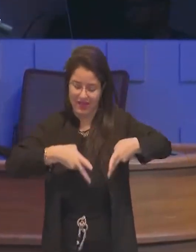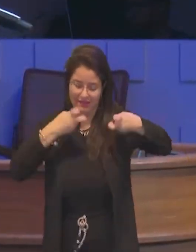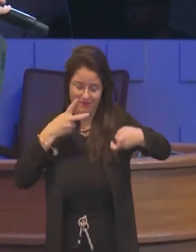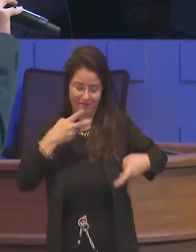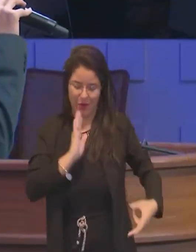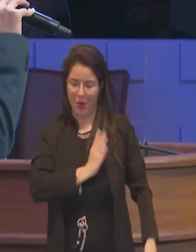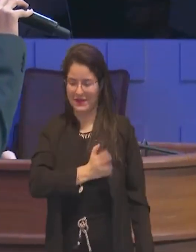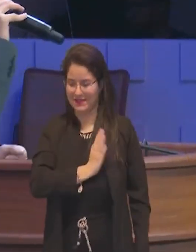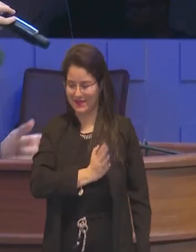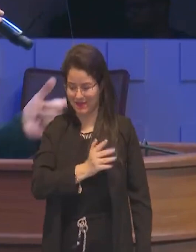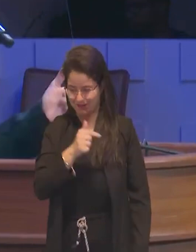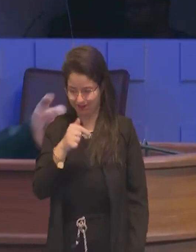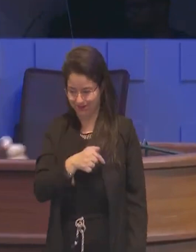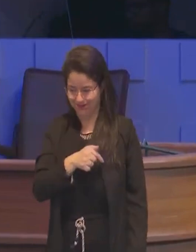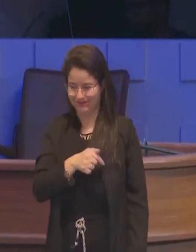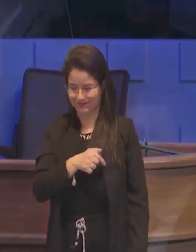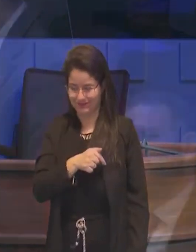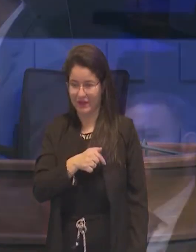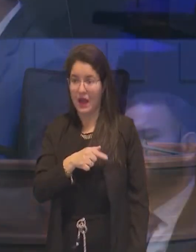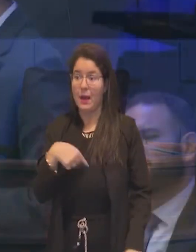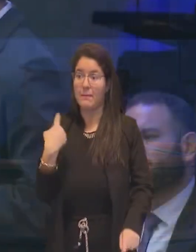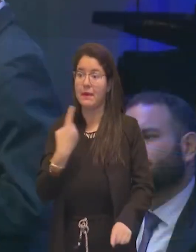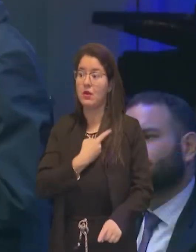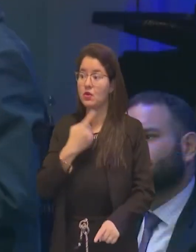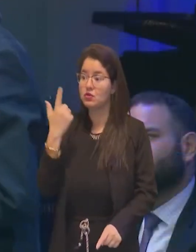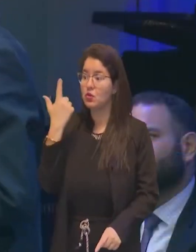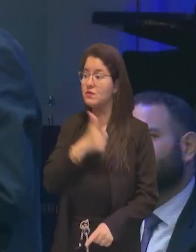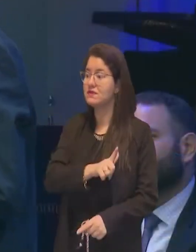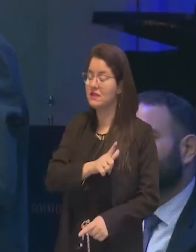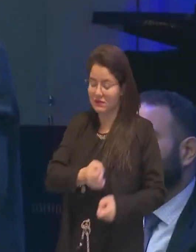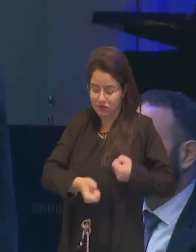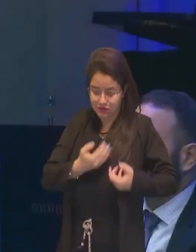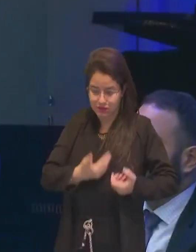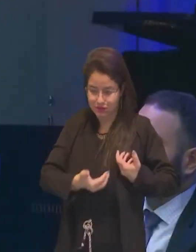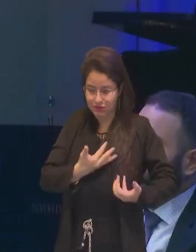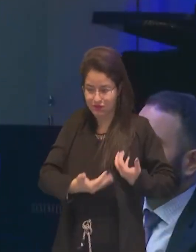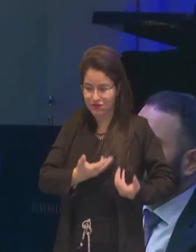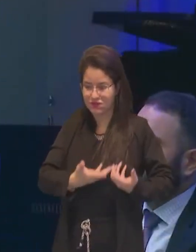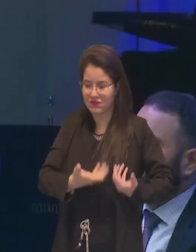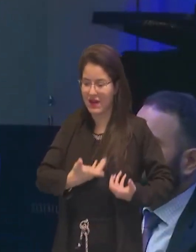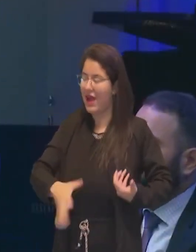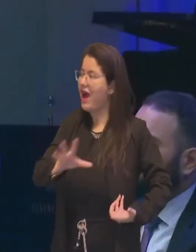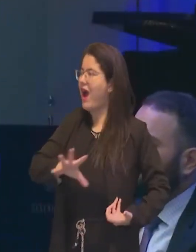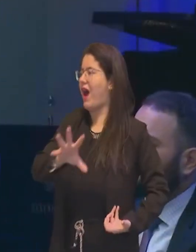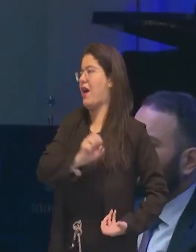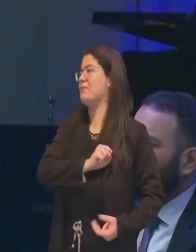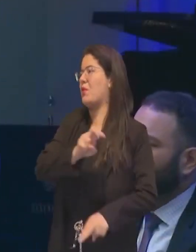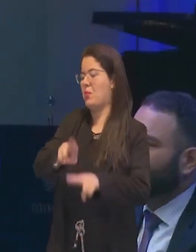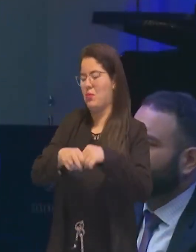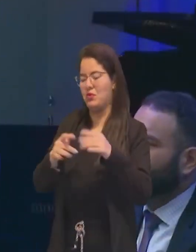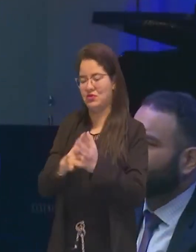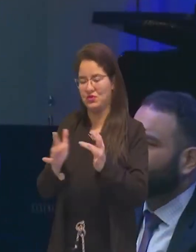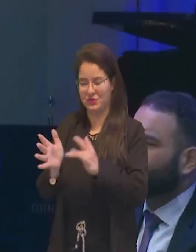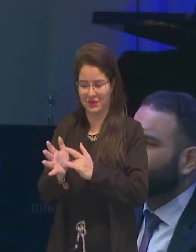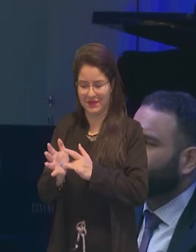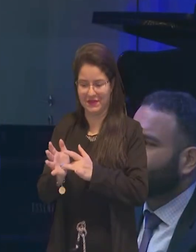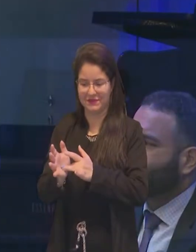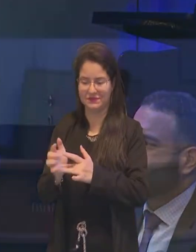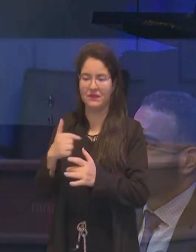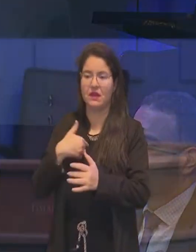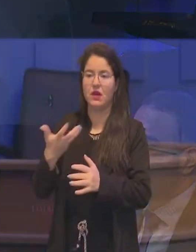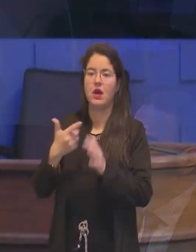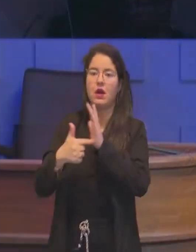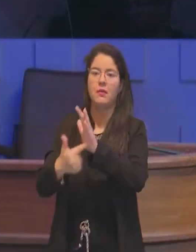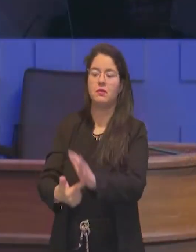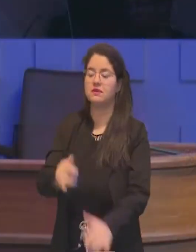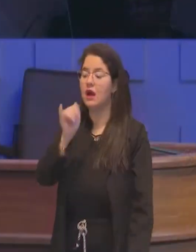que assim a gente possa manter viva a chama do nosso amor por Cristo. Eu quero dar um exemplo